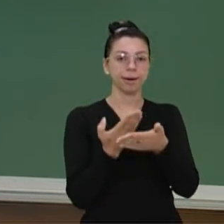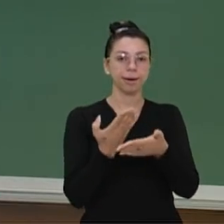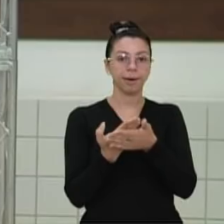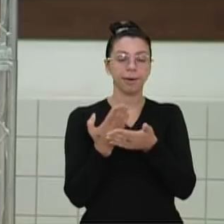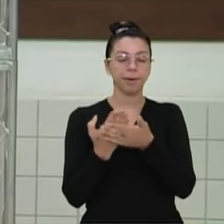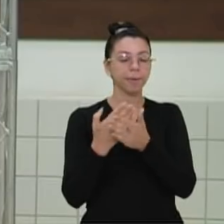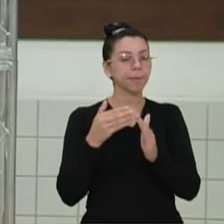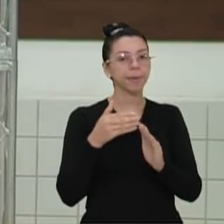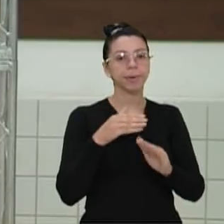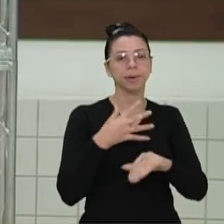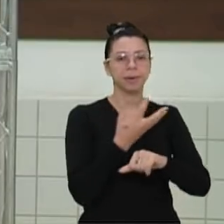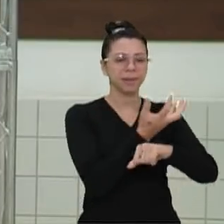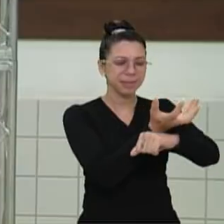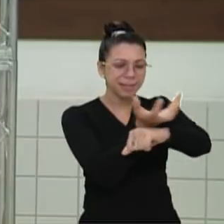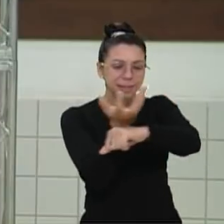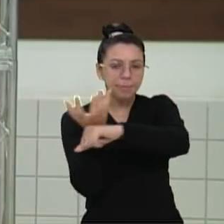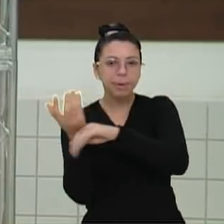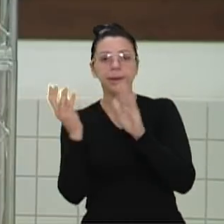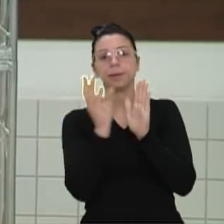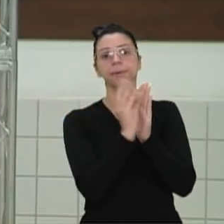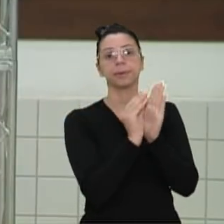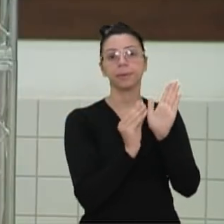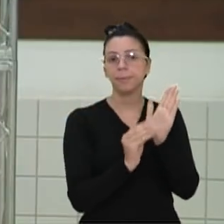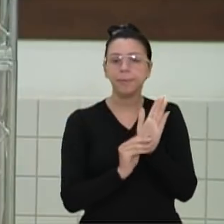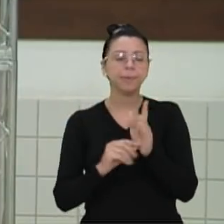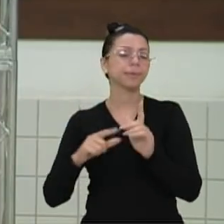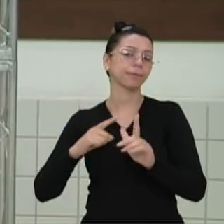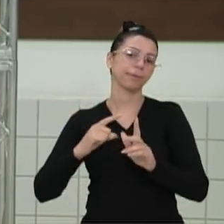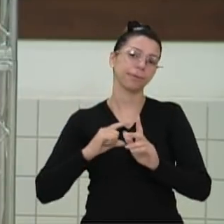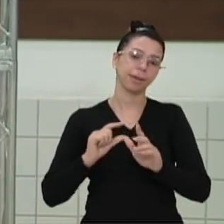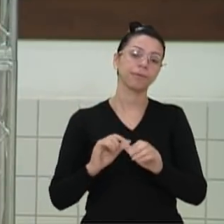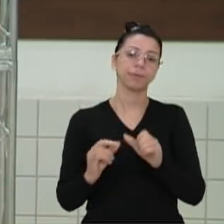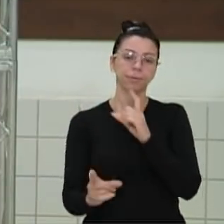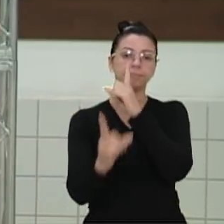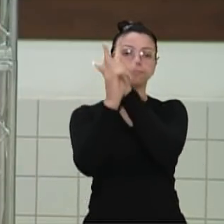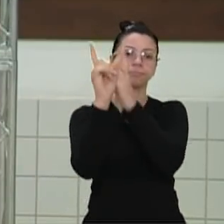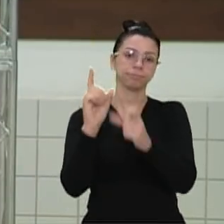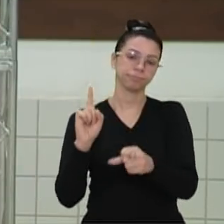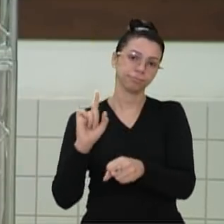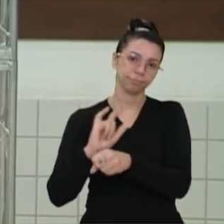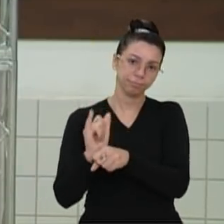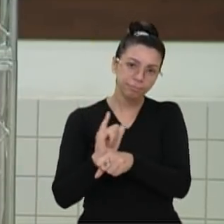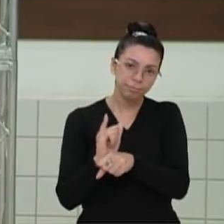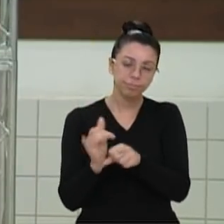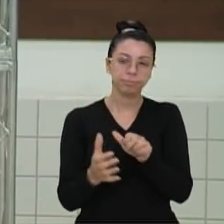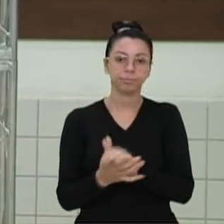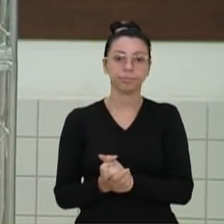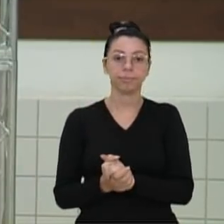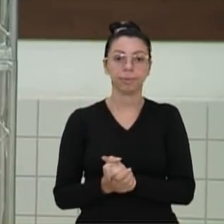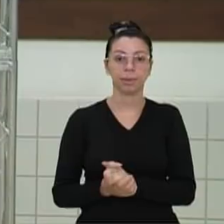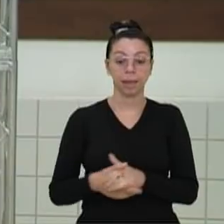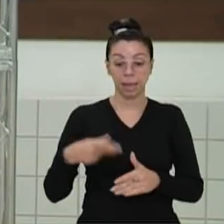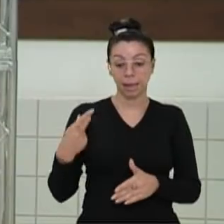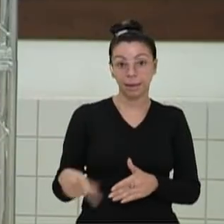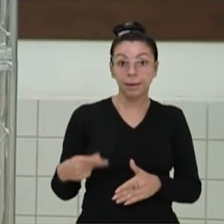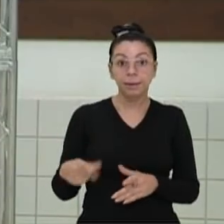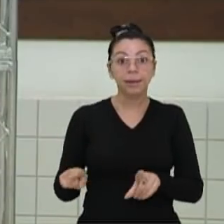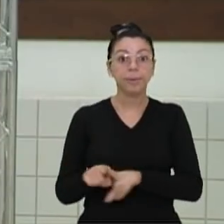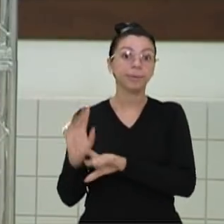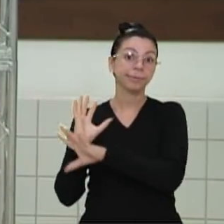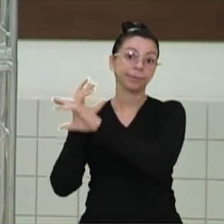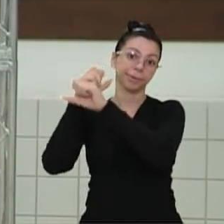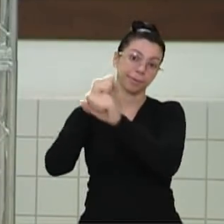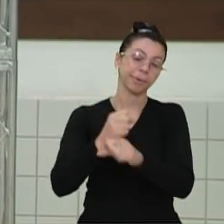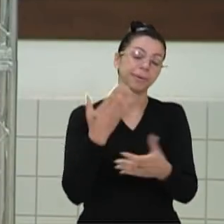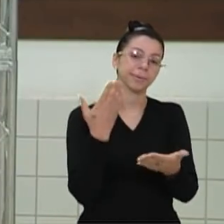aqui, todos os conteúdos. Essa aula é de retomada de equações. A gente vai falar aqui de vários conceitos e propriedades que a gente já trabalhou em outras aulas, então